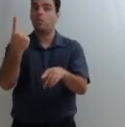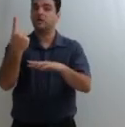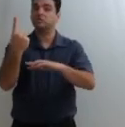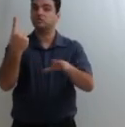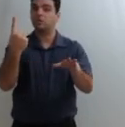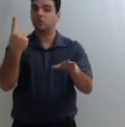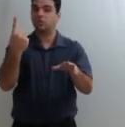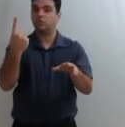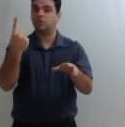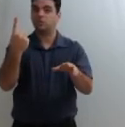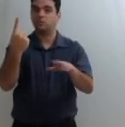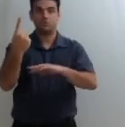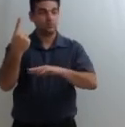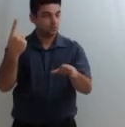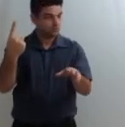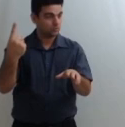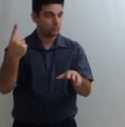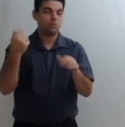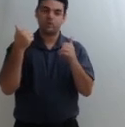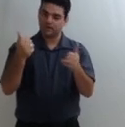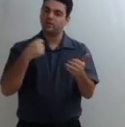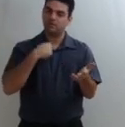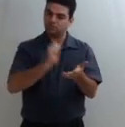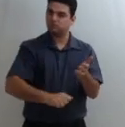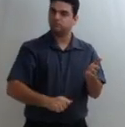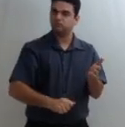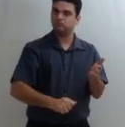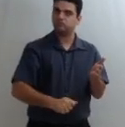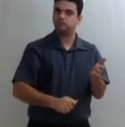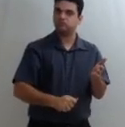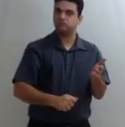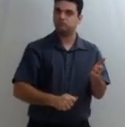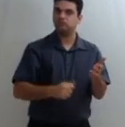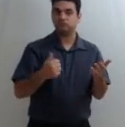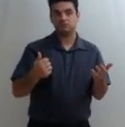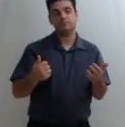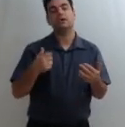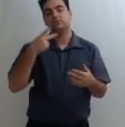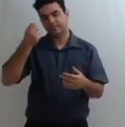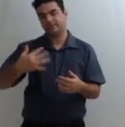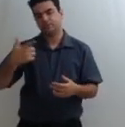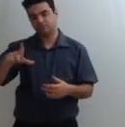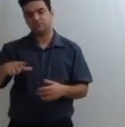grave, que é essa falta grave anotada. Vou um pouco mais além.